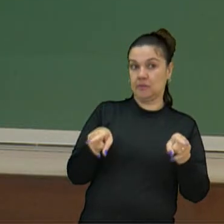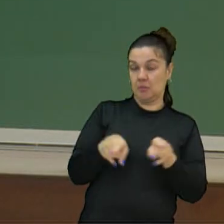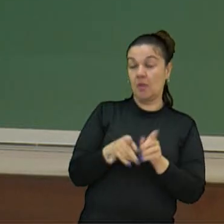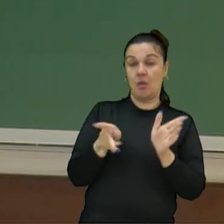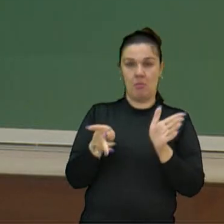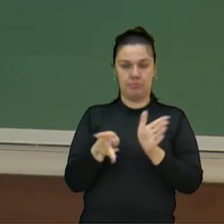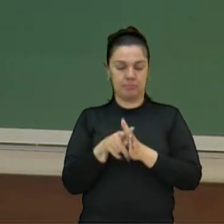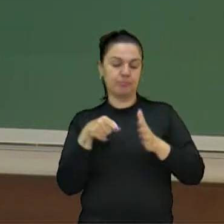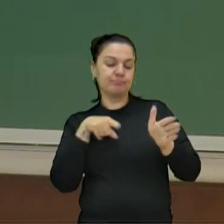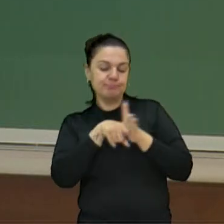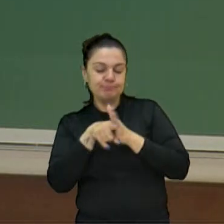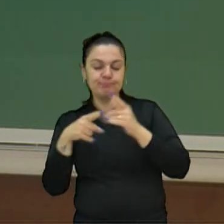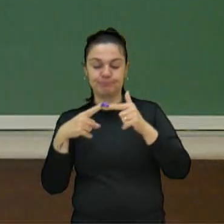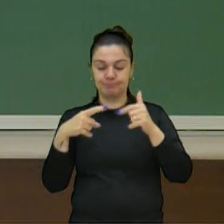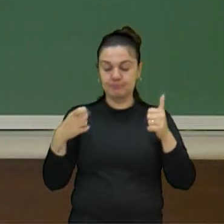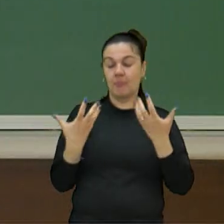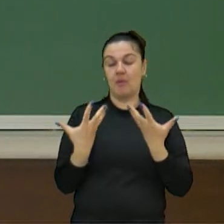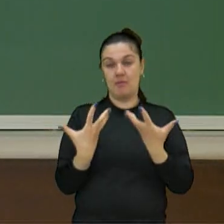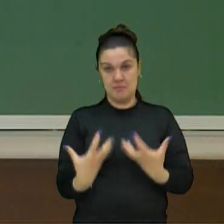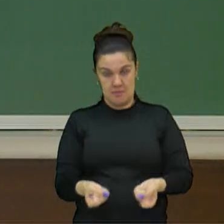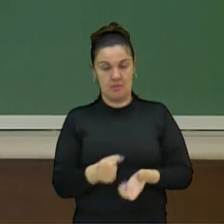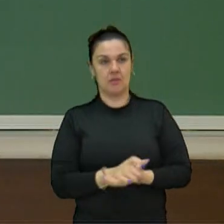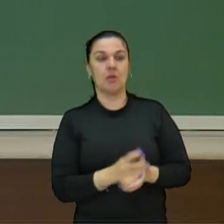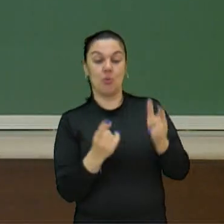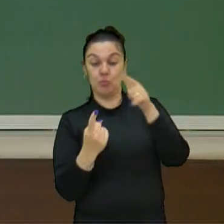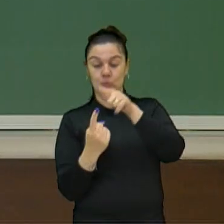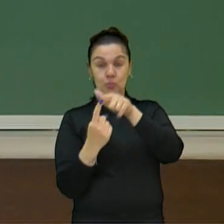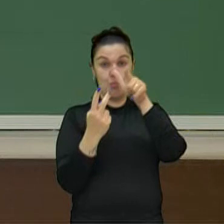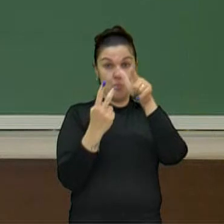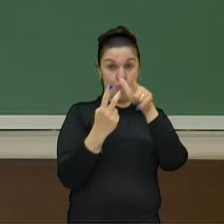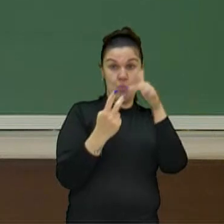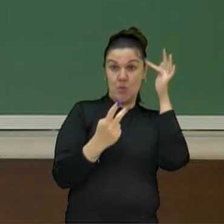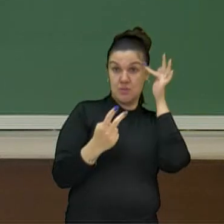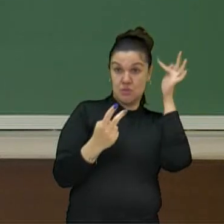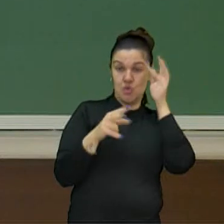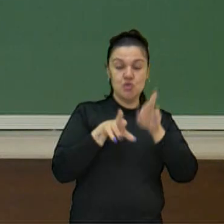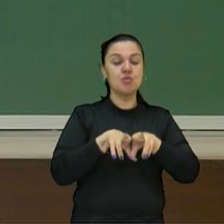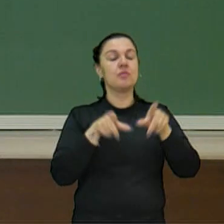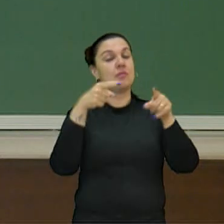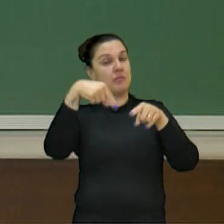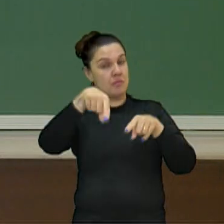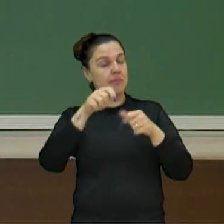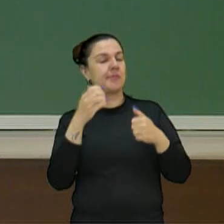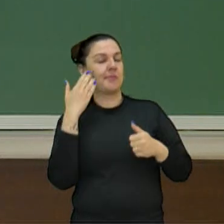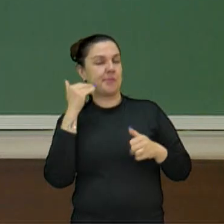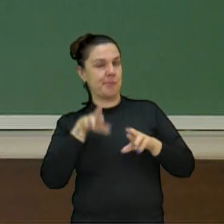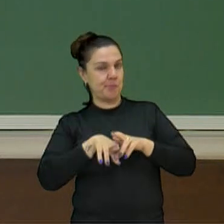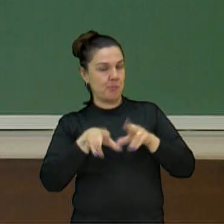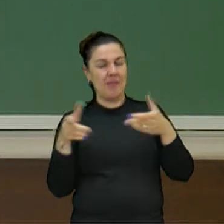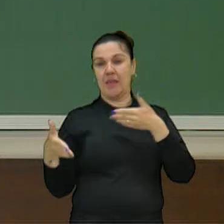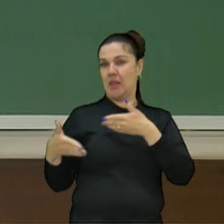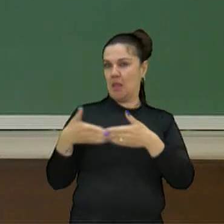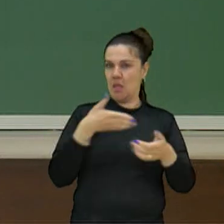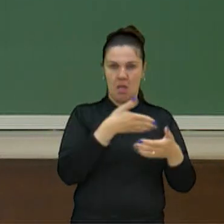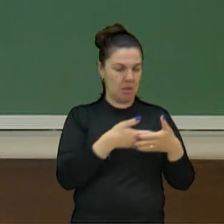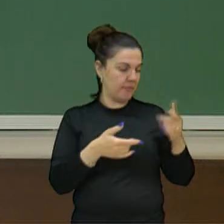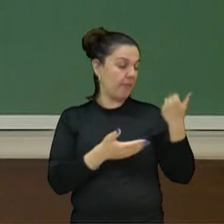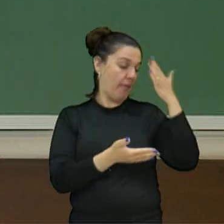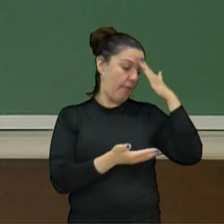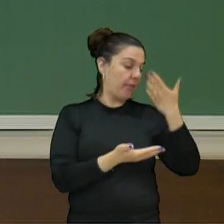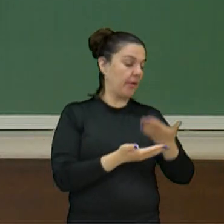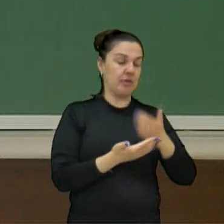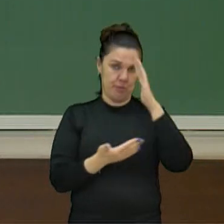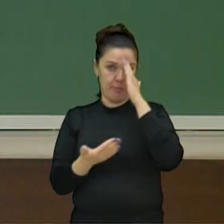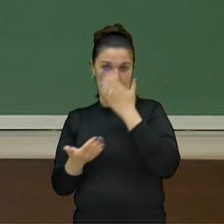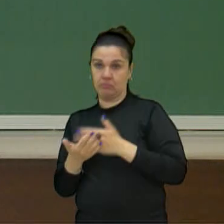tá? Então são duas vertentes diferentes, duas diferentes teorias e você tem que saber a diferença entre elas. Tanto faz em qual você acredita, mas